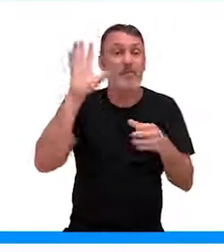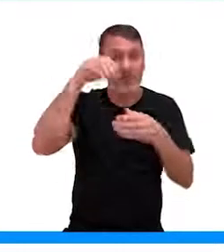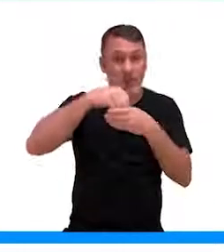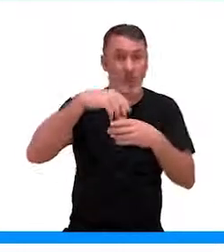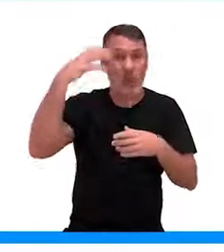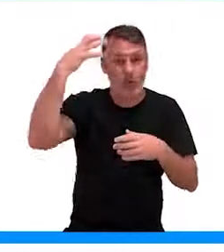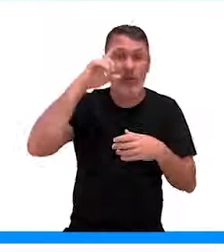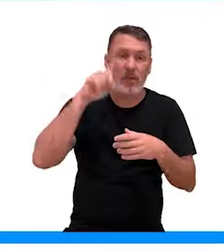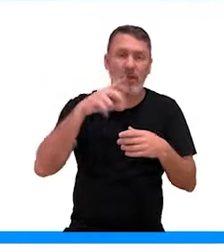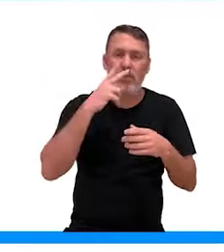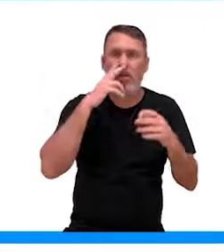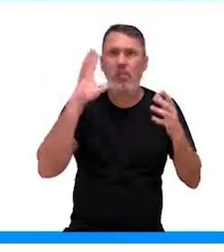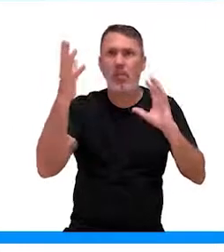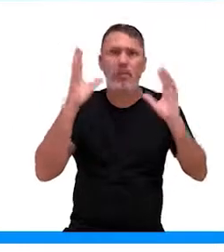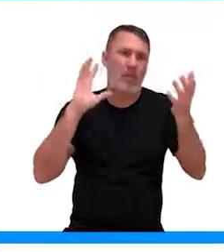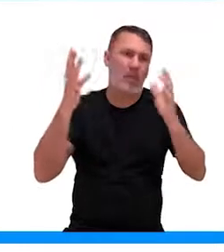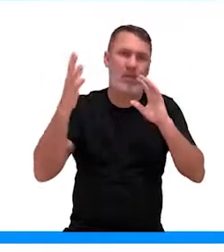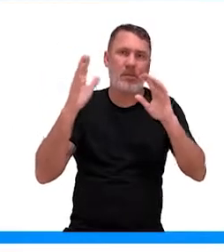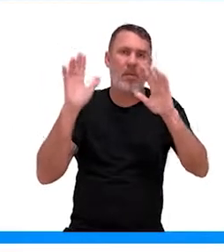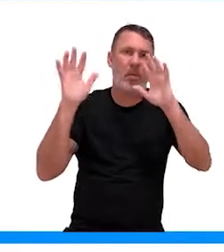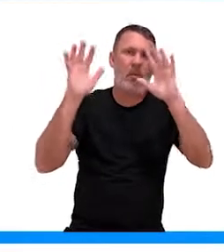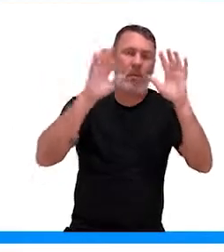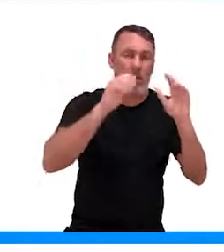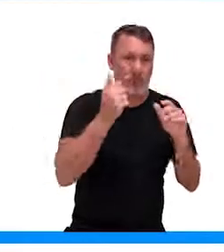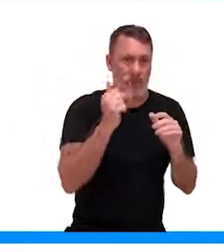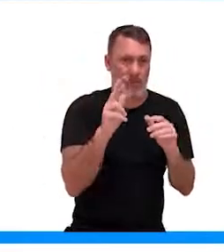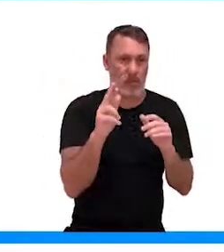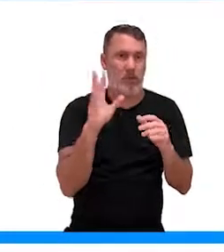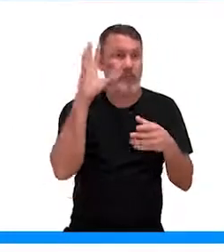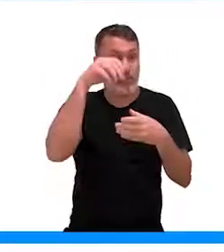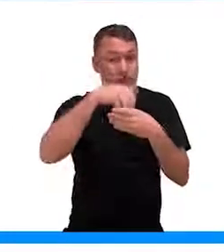essa precipitação atmosférica,